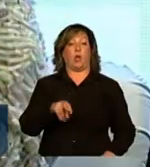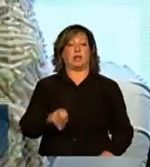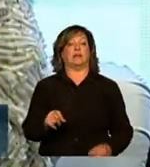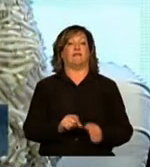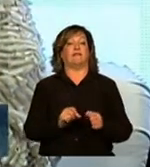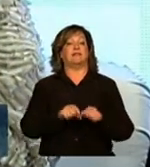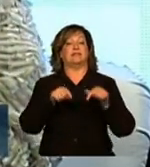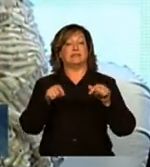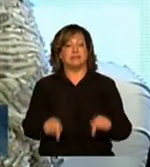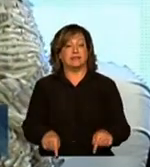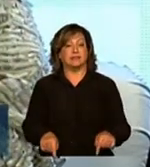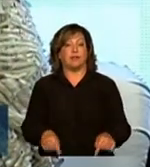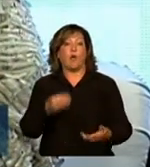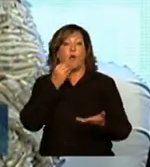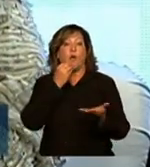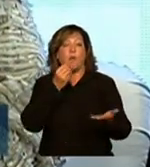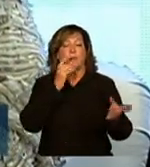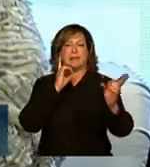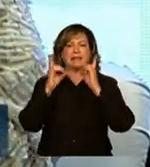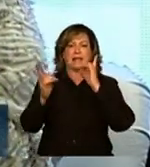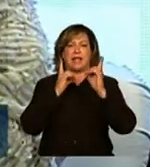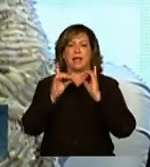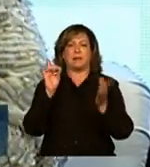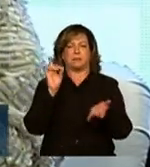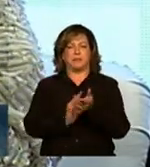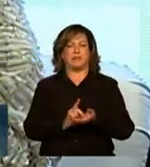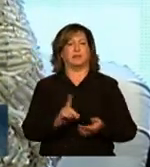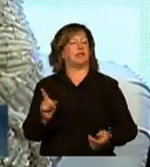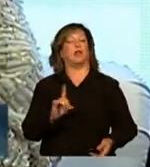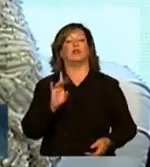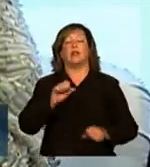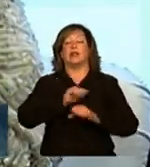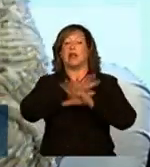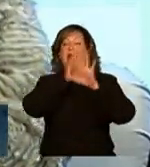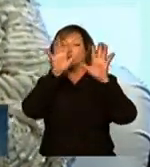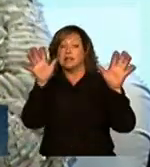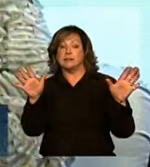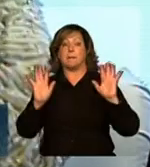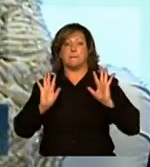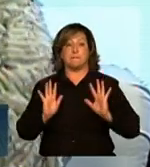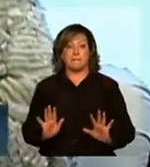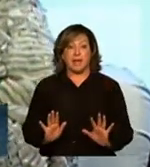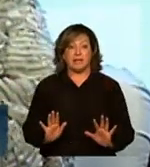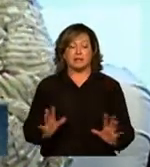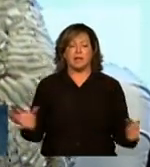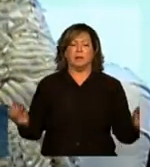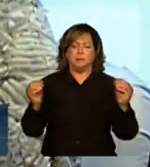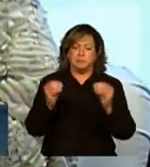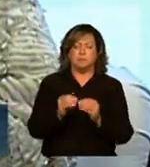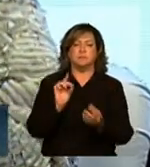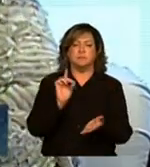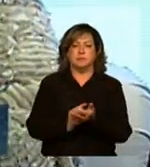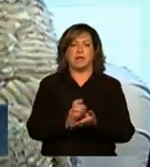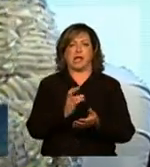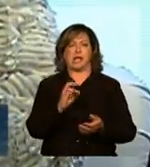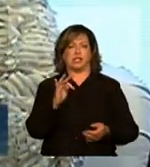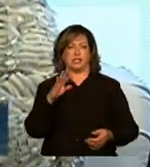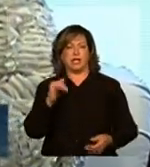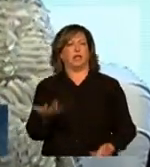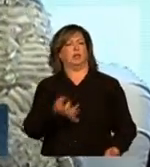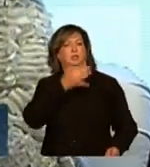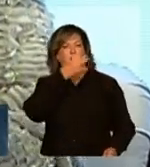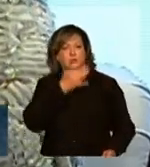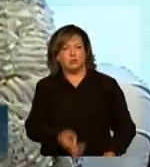dele um espaço de debate efetivo, não só de transparência, mas de incorporação de críticas, de